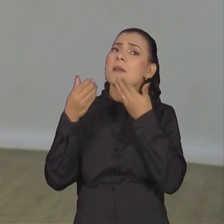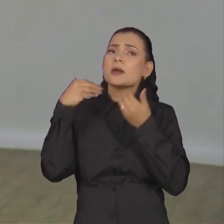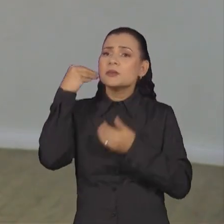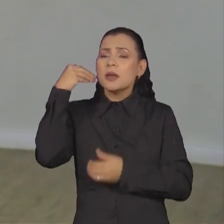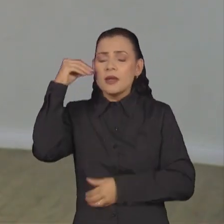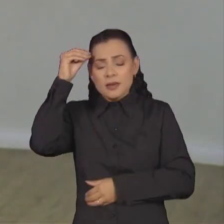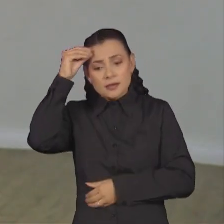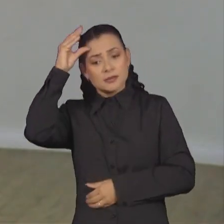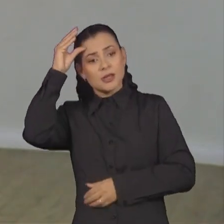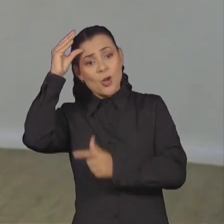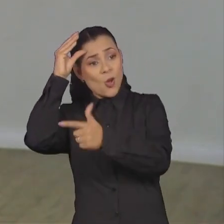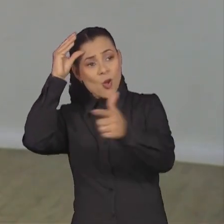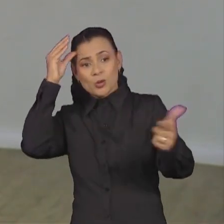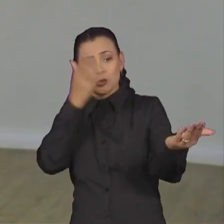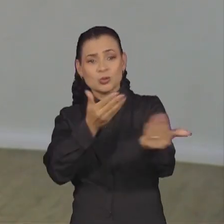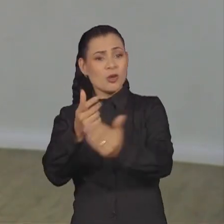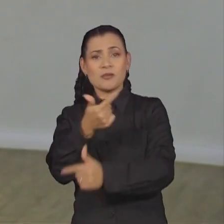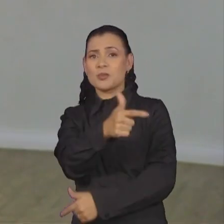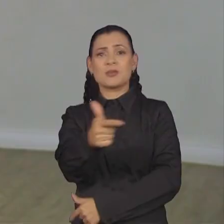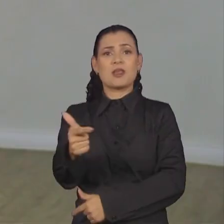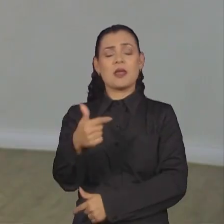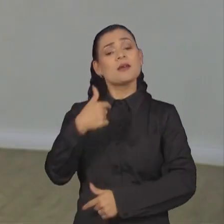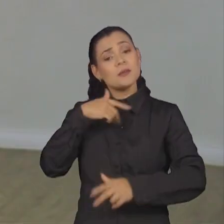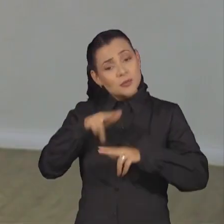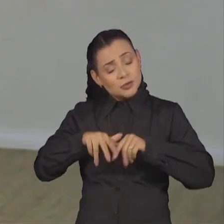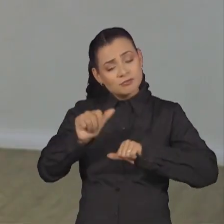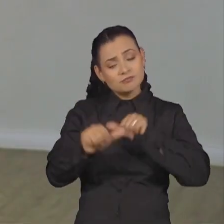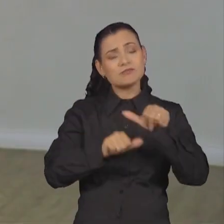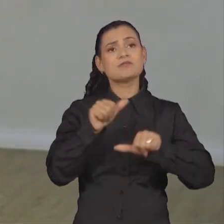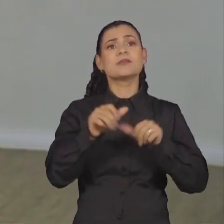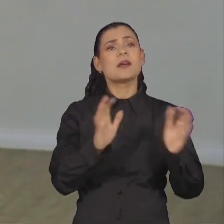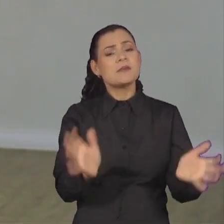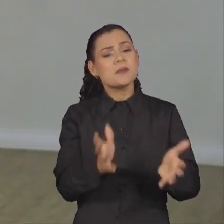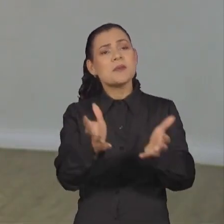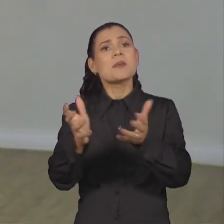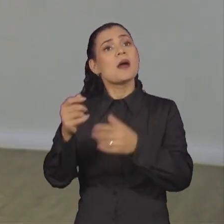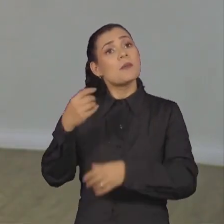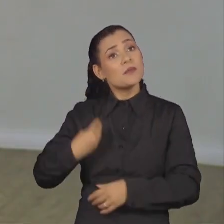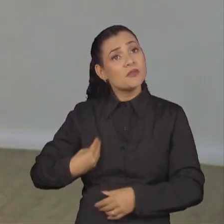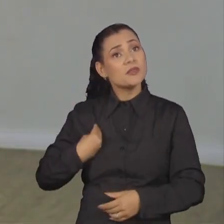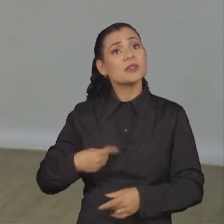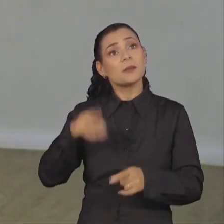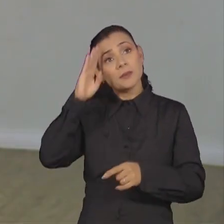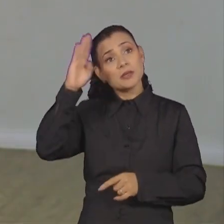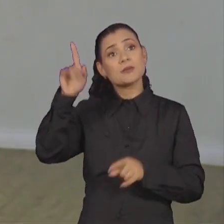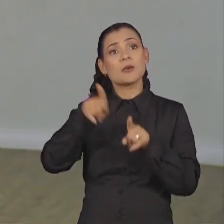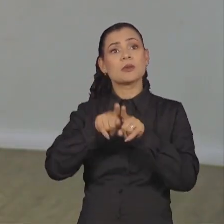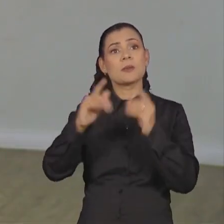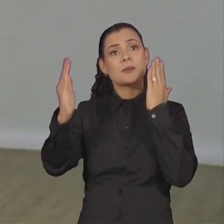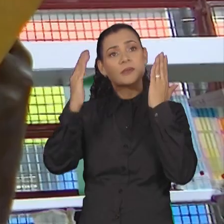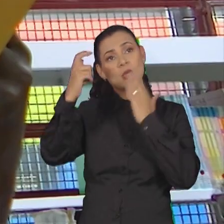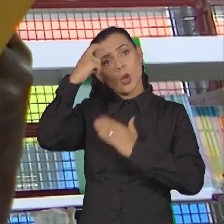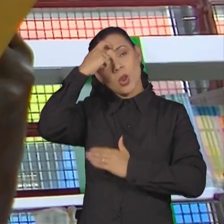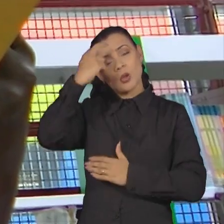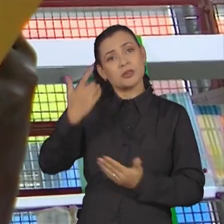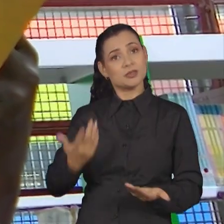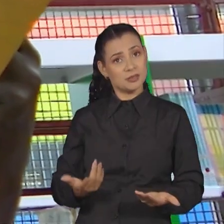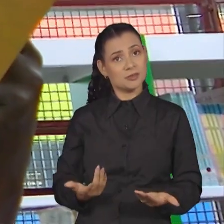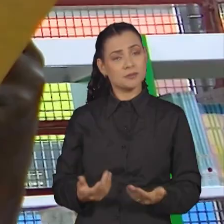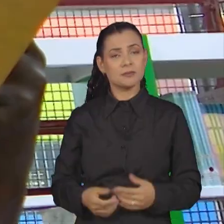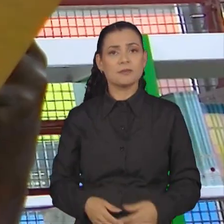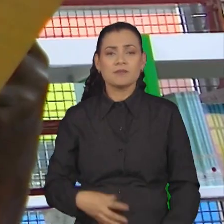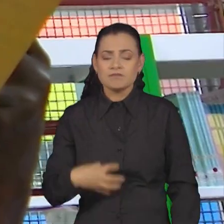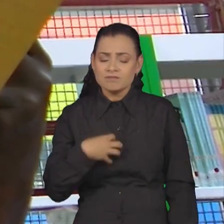têm. E elas têm. E a mudança foi muito grande na vida e principalmente nas questões psicológicas. Só a